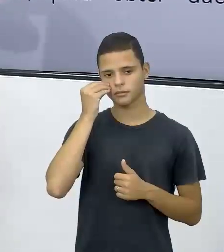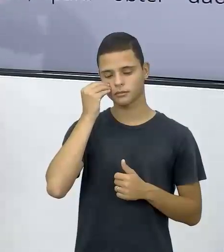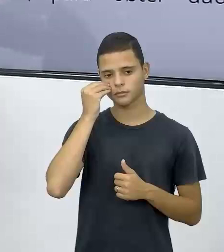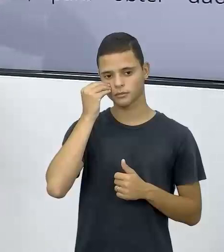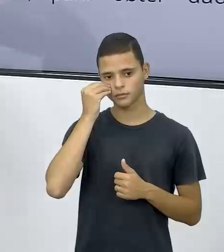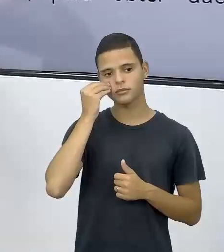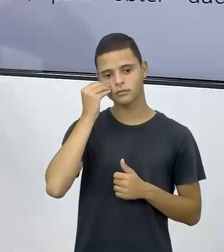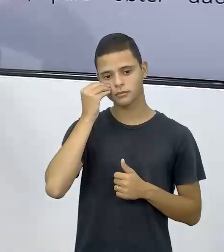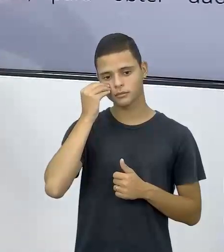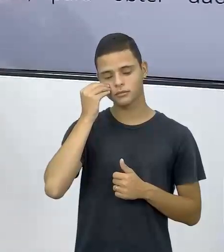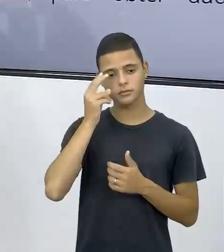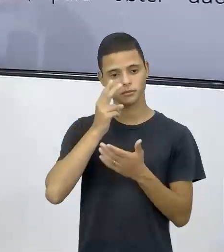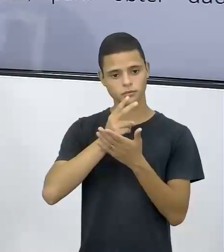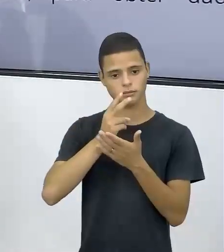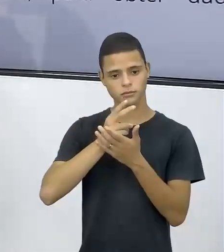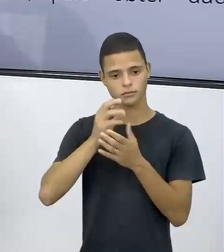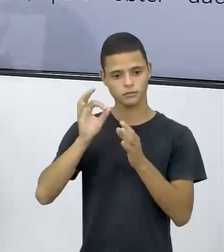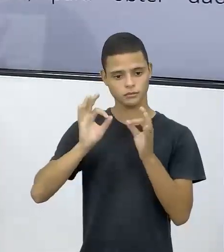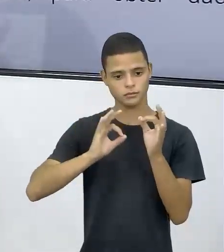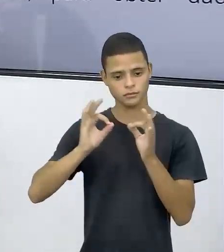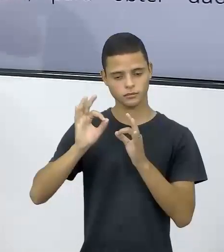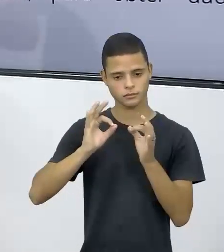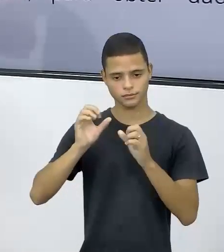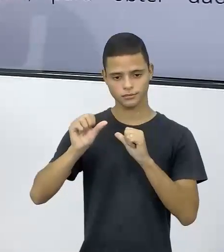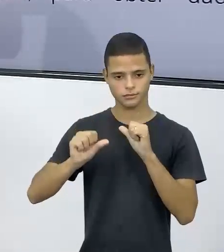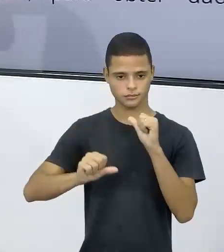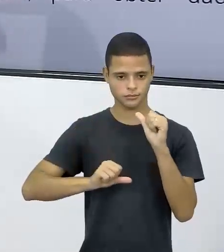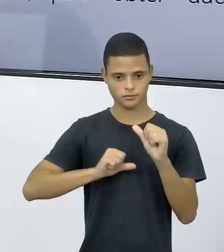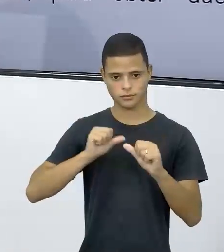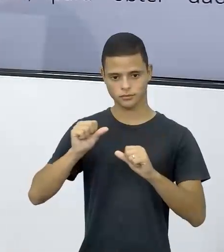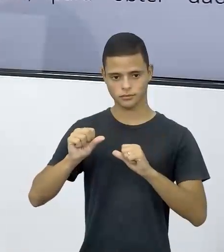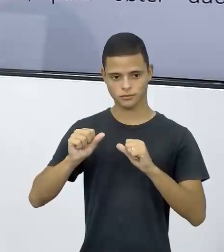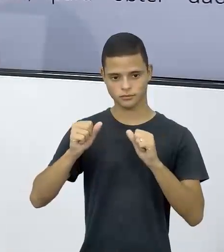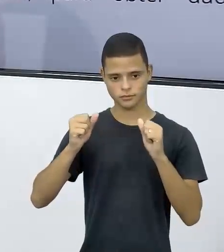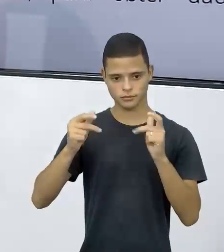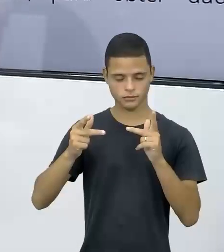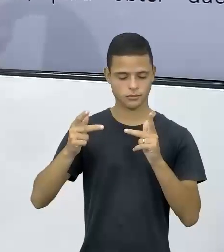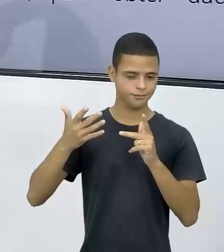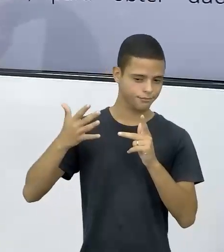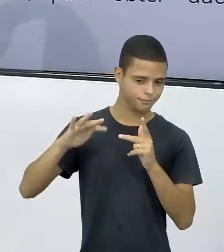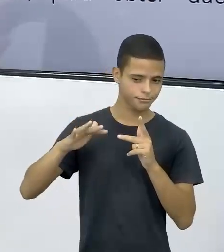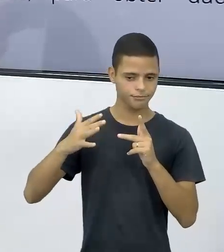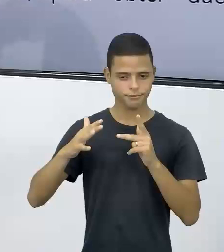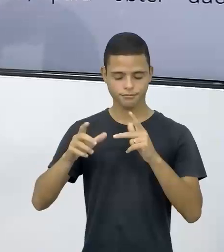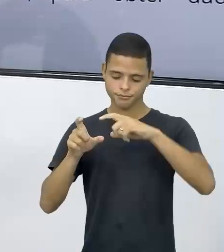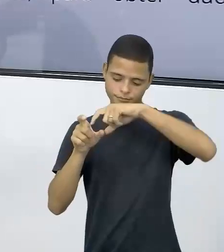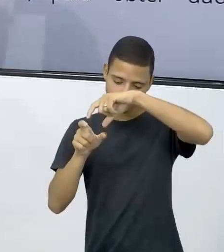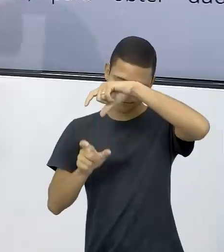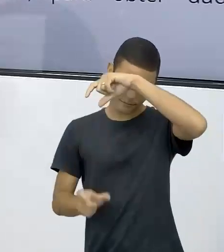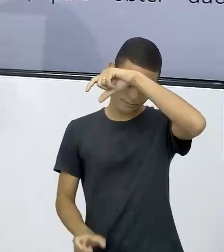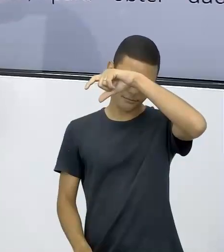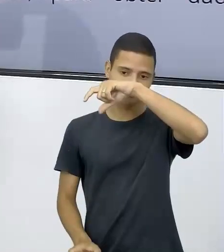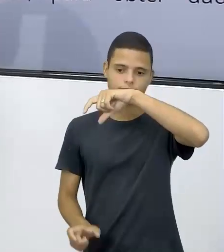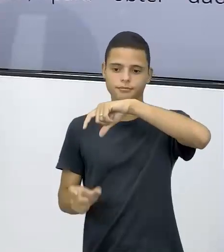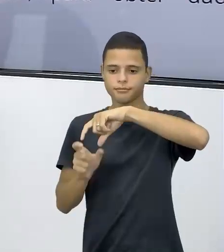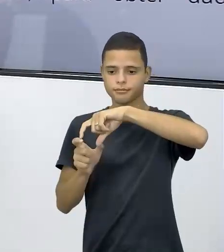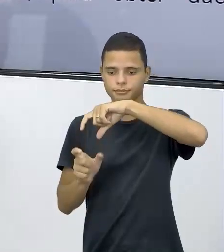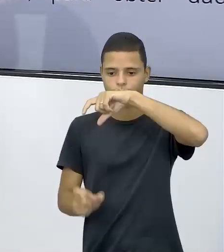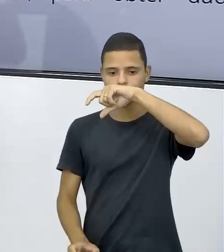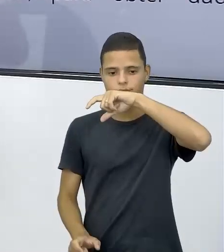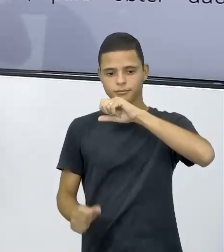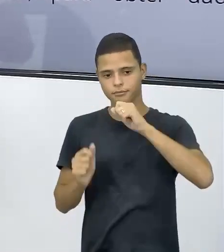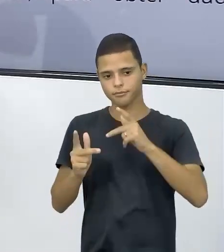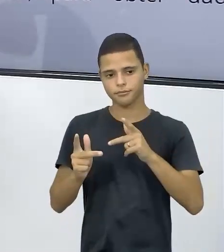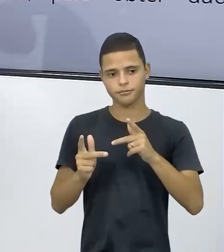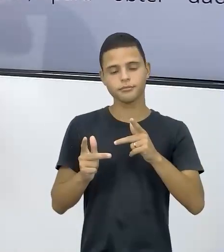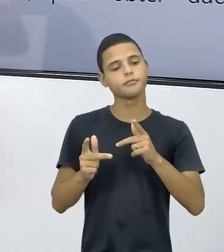eu tive problema no meu experimento aqui, eu dou uma medição. Veja que depende da mangueira, da espessura, tá certo? Da análise de como você